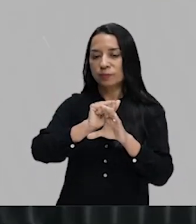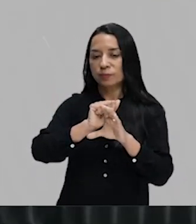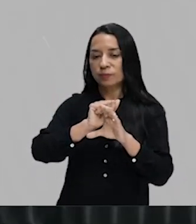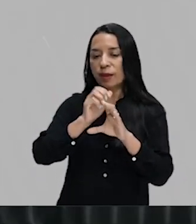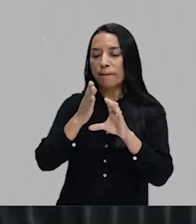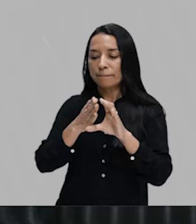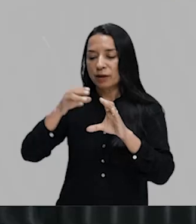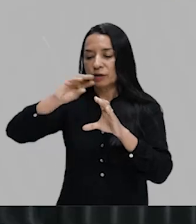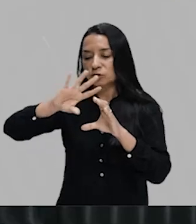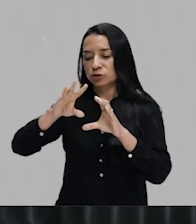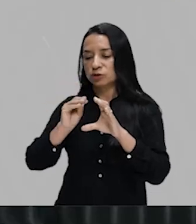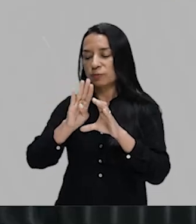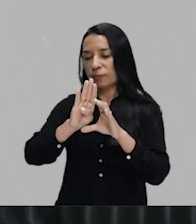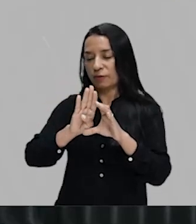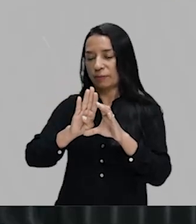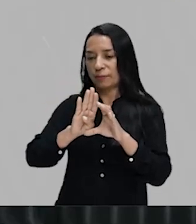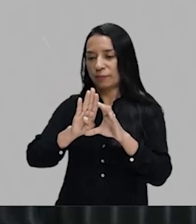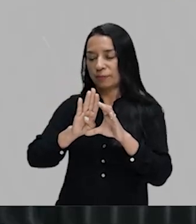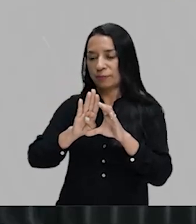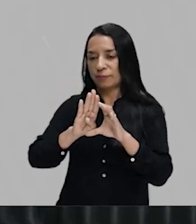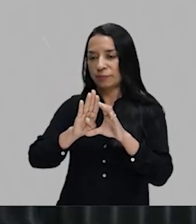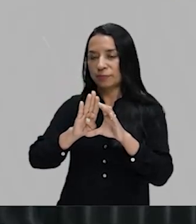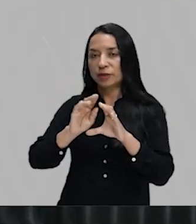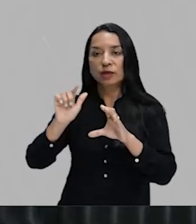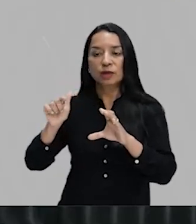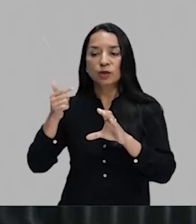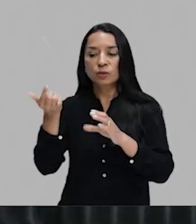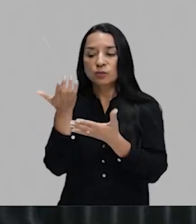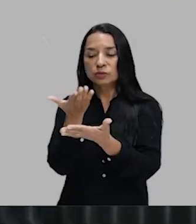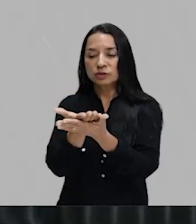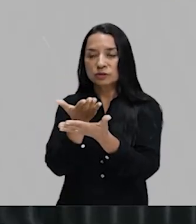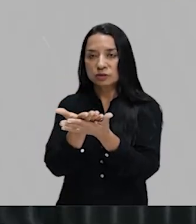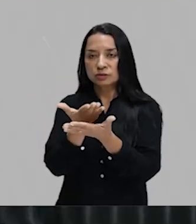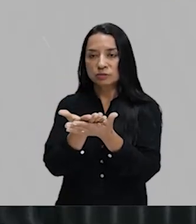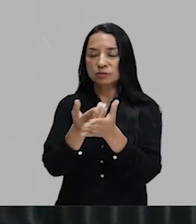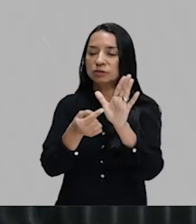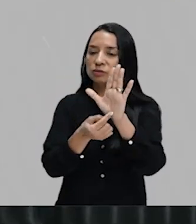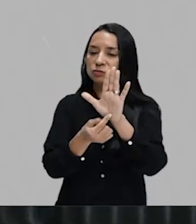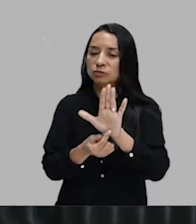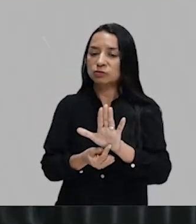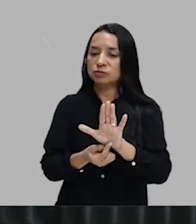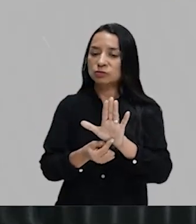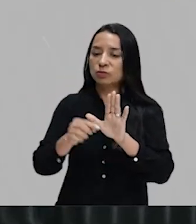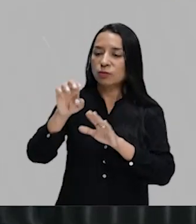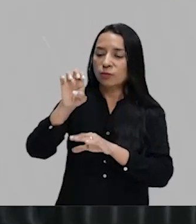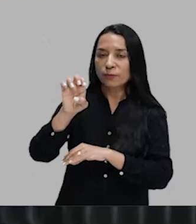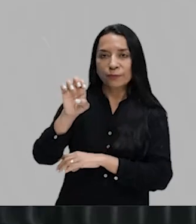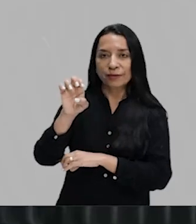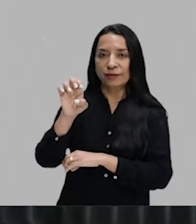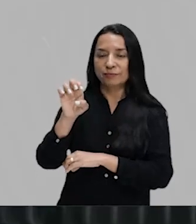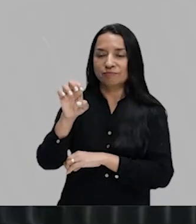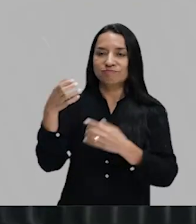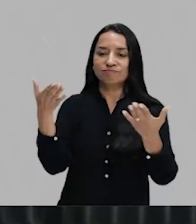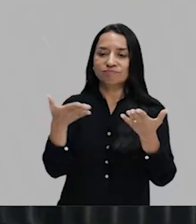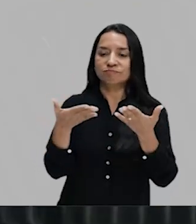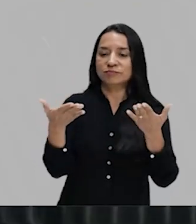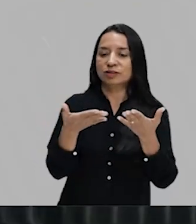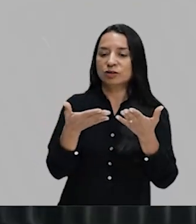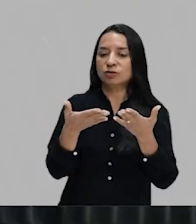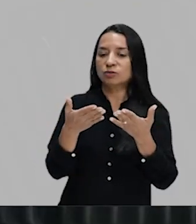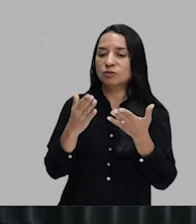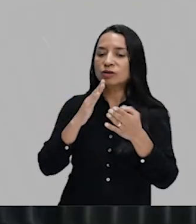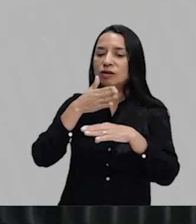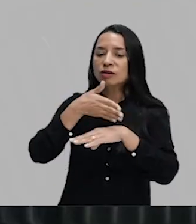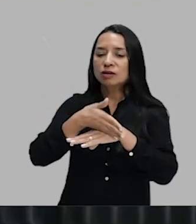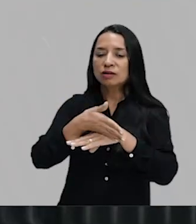parte de B. Renata, em outras aulas, tu mostrou um e agora entrou